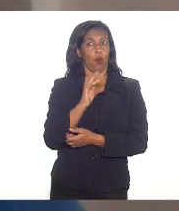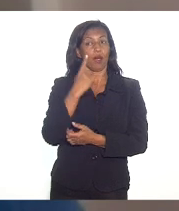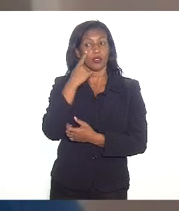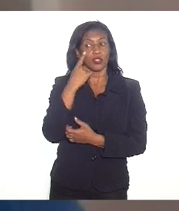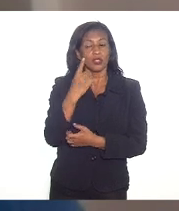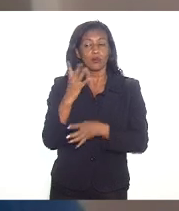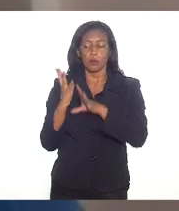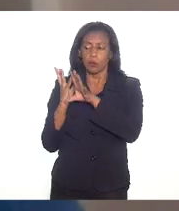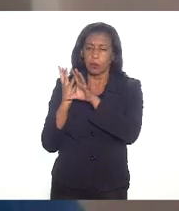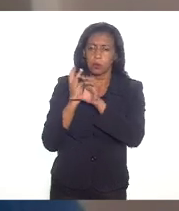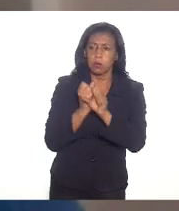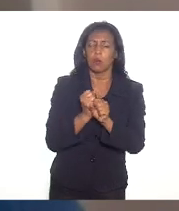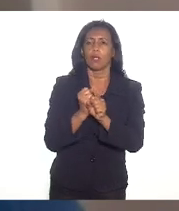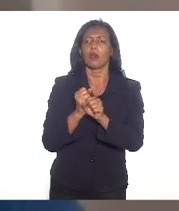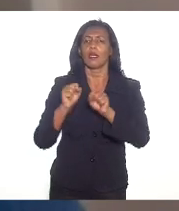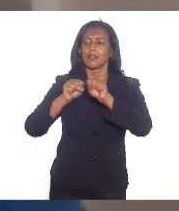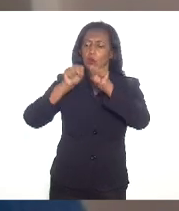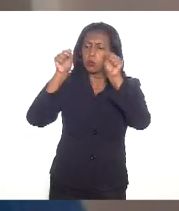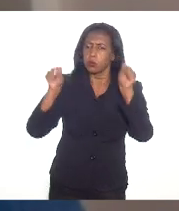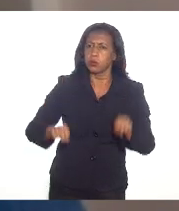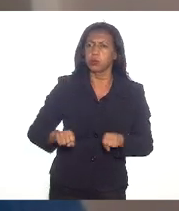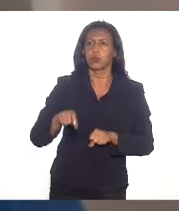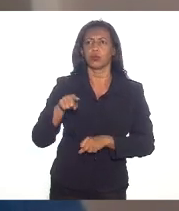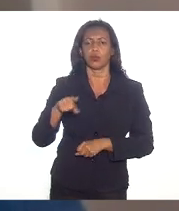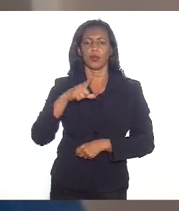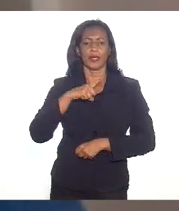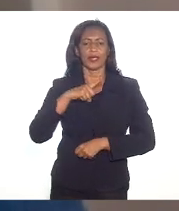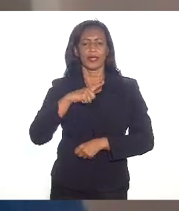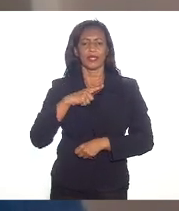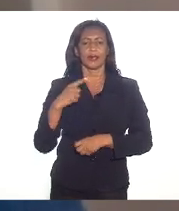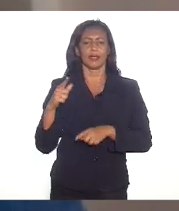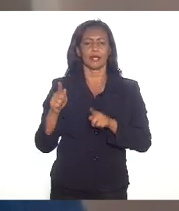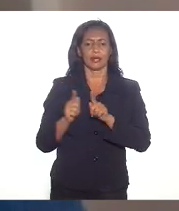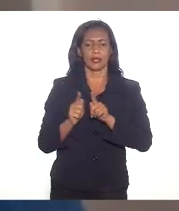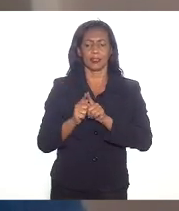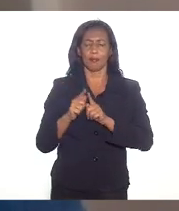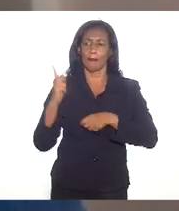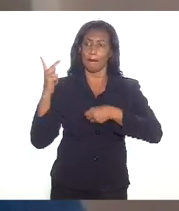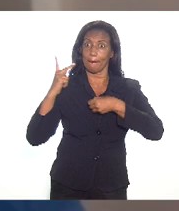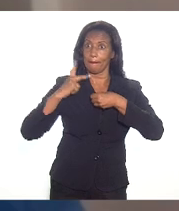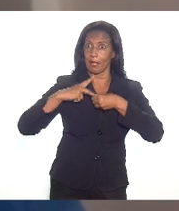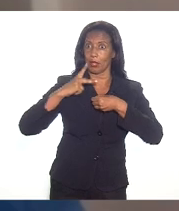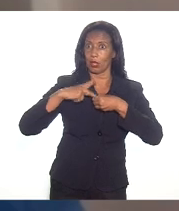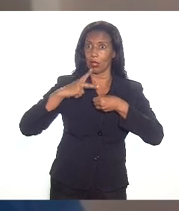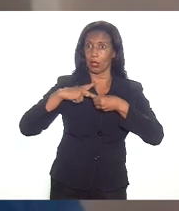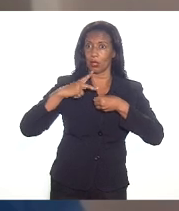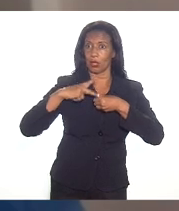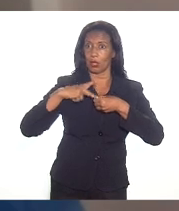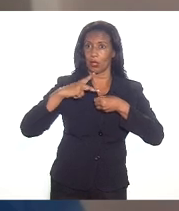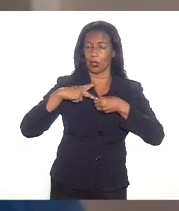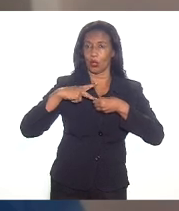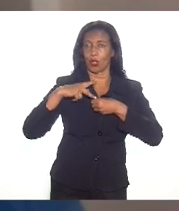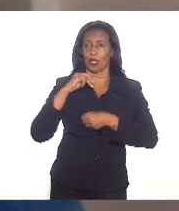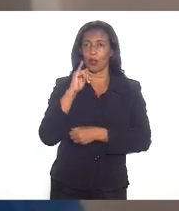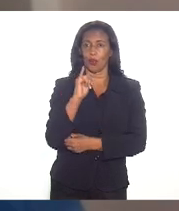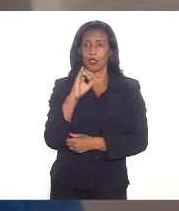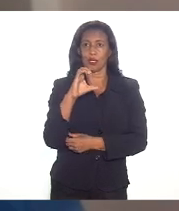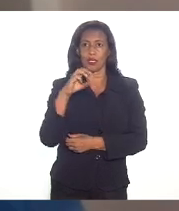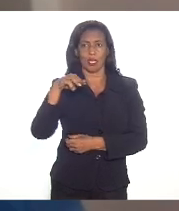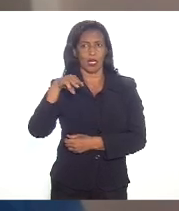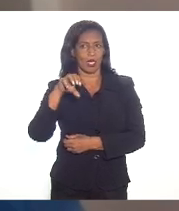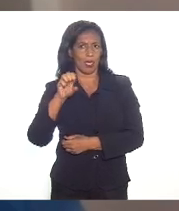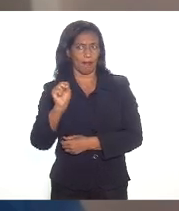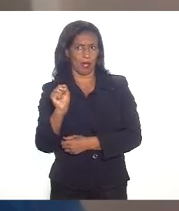revendo toda essa nossa estrutura de ICMS. E tem um problema que o petróleo, o ICMS é cobrado